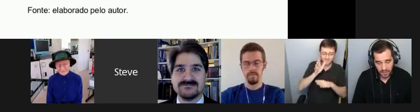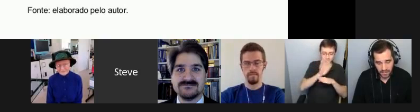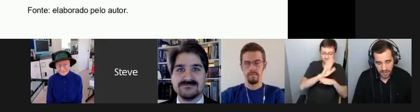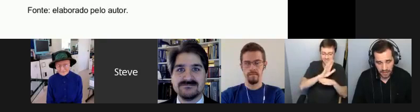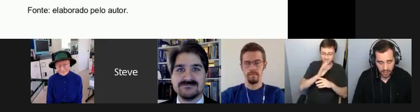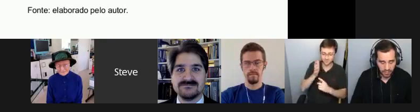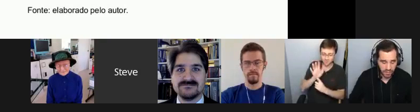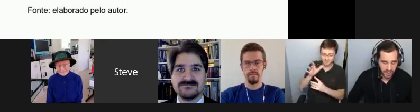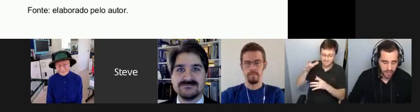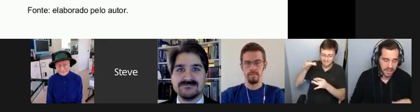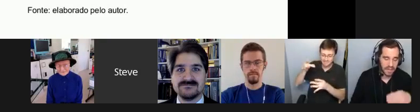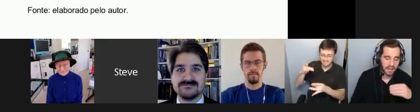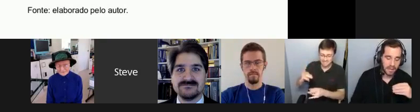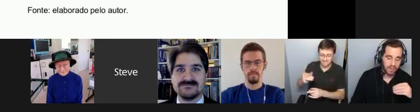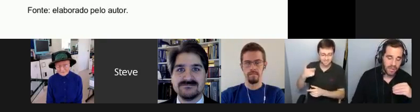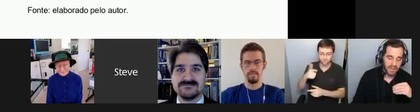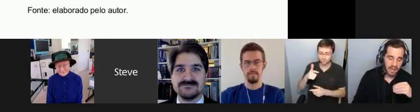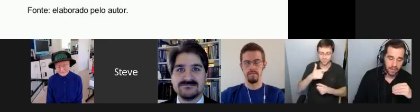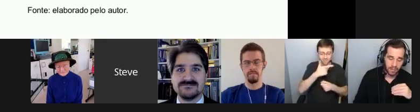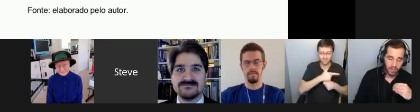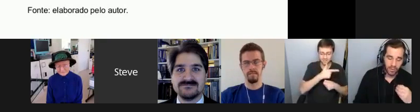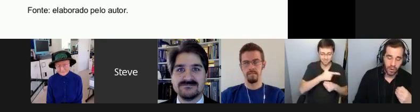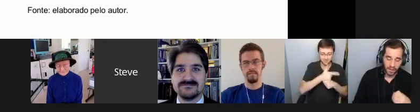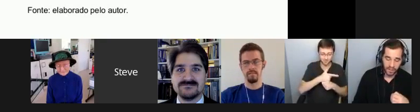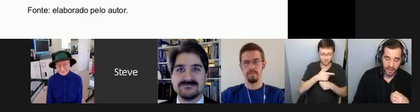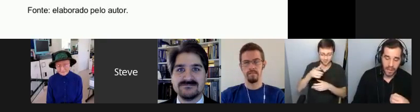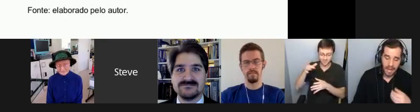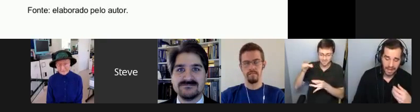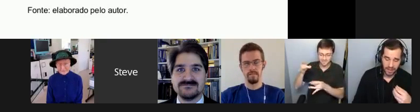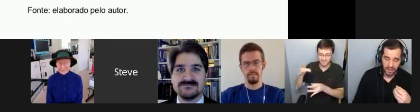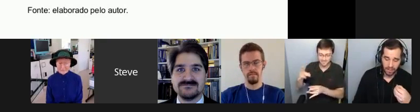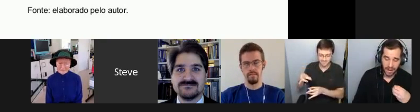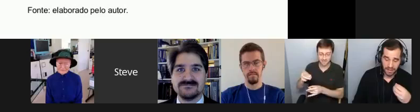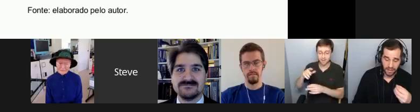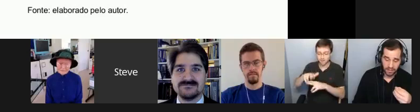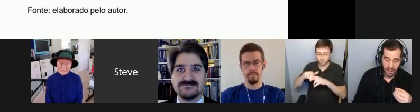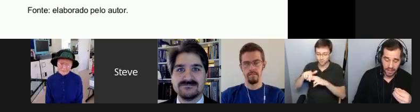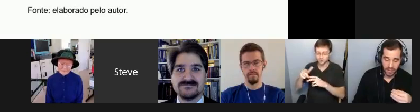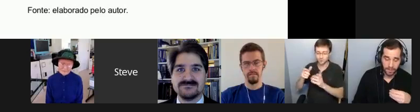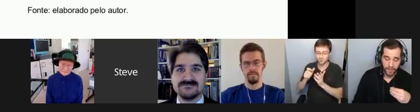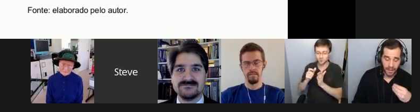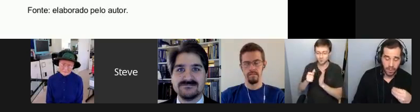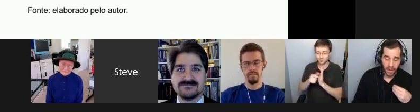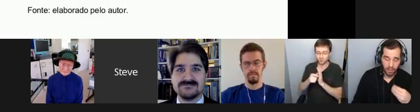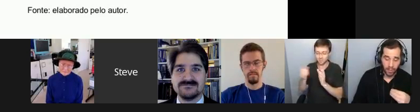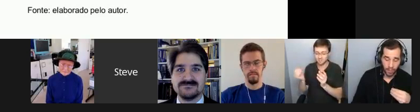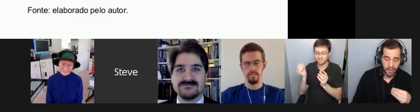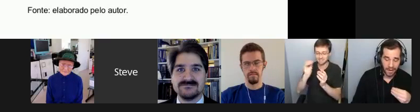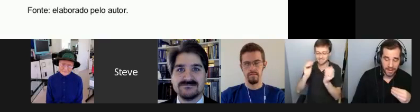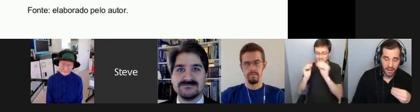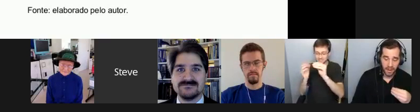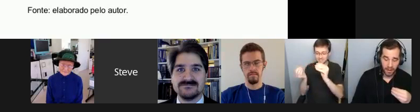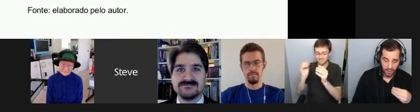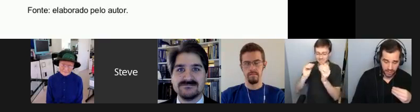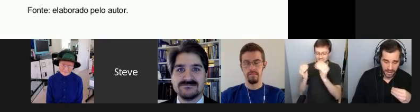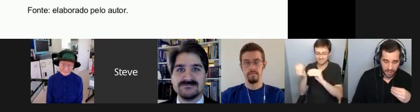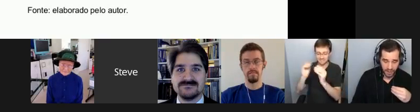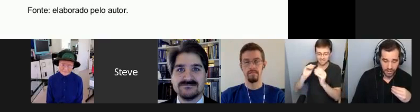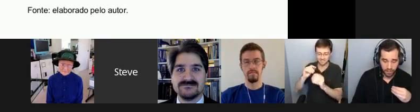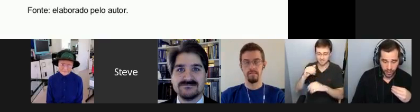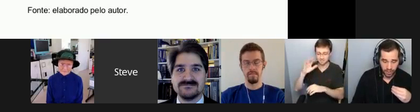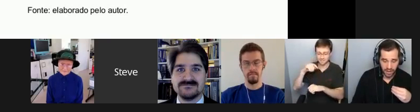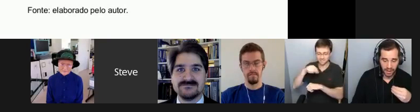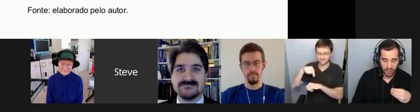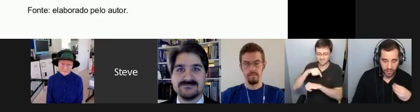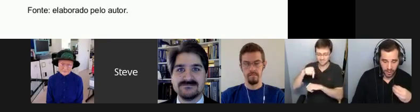E as pessoas os sujeitos de pesquisa que utilizaram o software, elas tiveram mais dificuldade e demoraram um pouco mais,